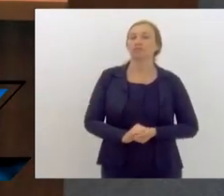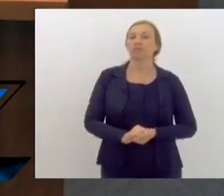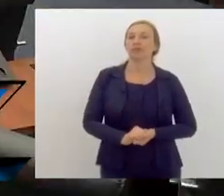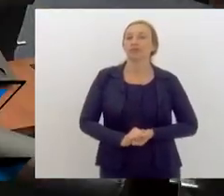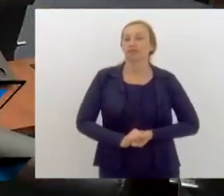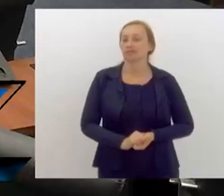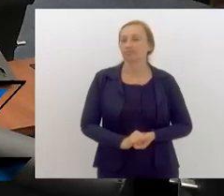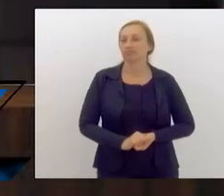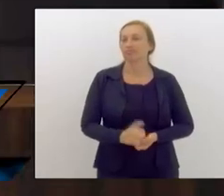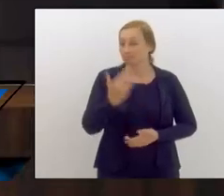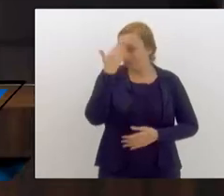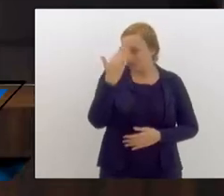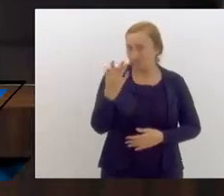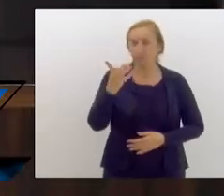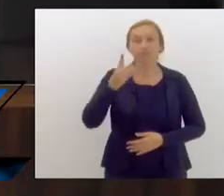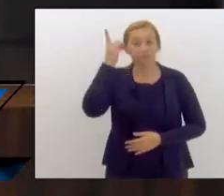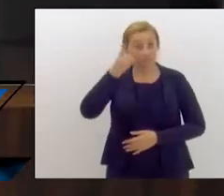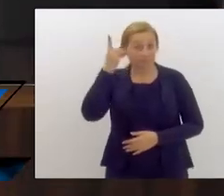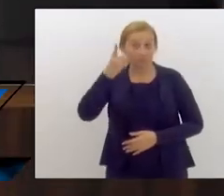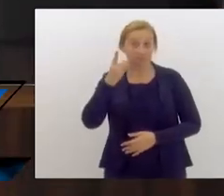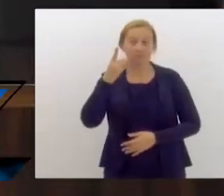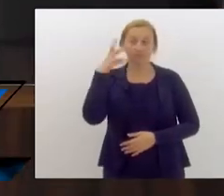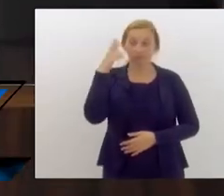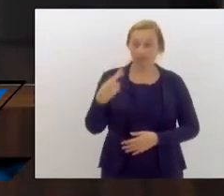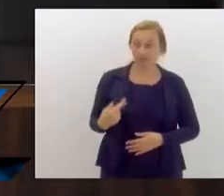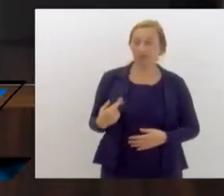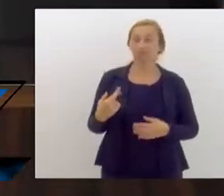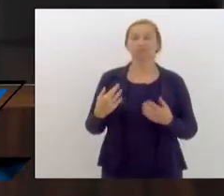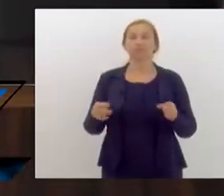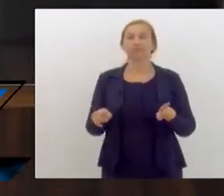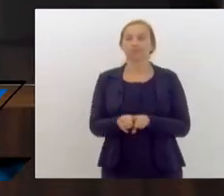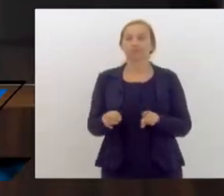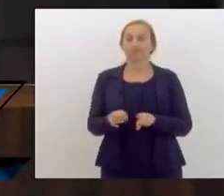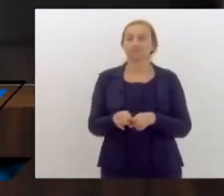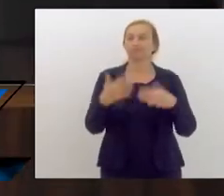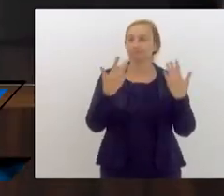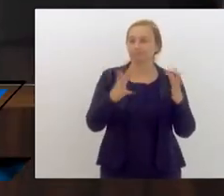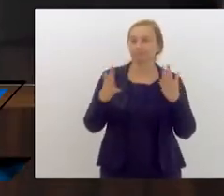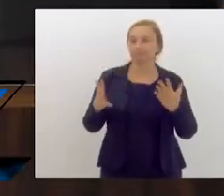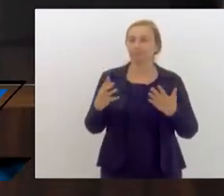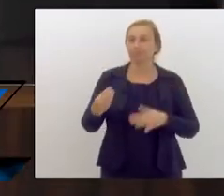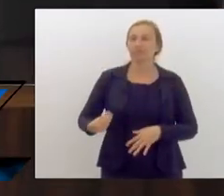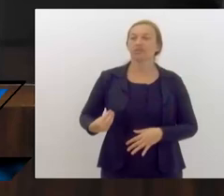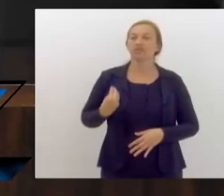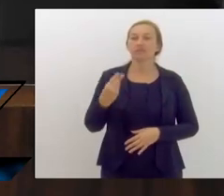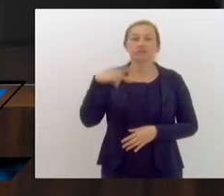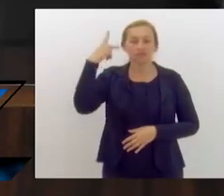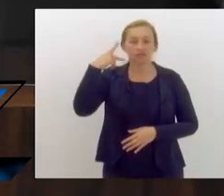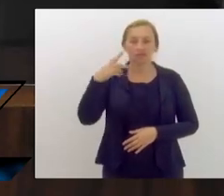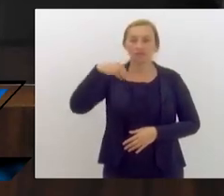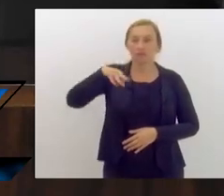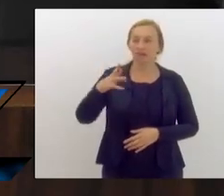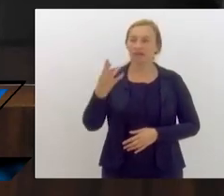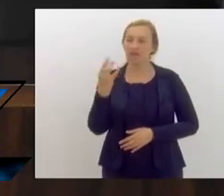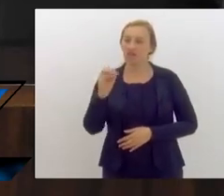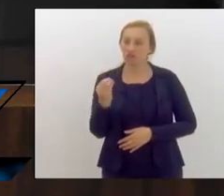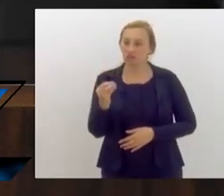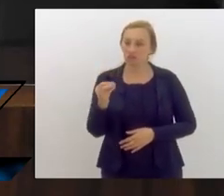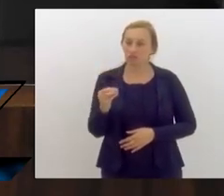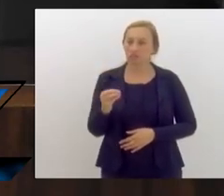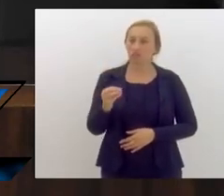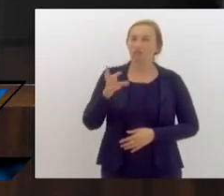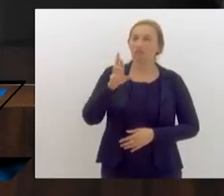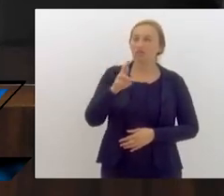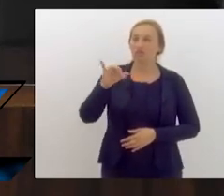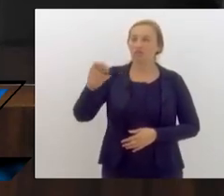zambuja Eu que agradeço deputada Renata Souza queria que também cumprimentar e saudar a presença do vereador Marquinhos Luanda de